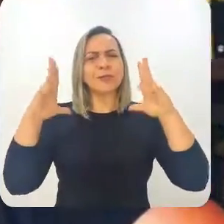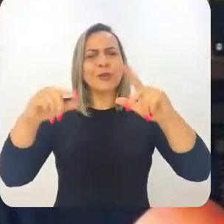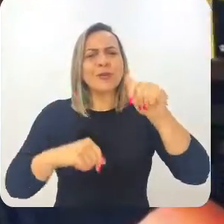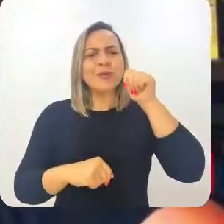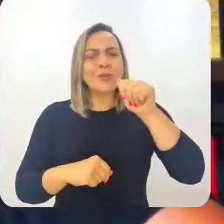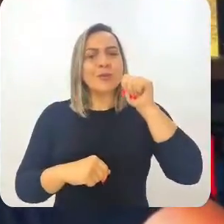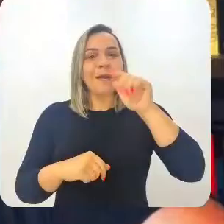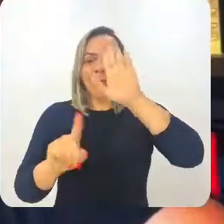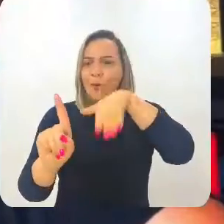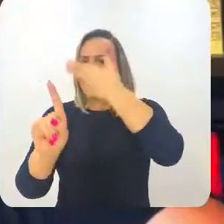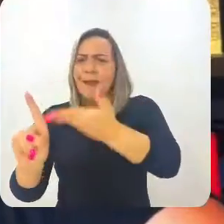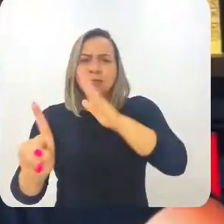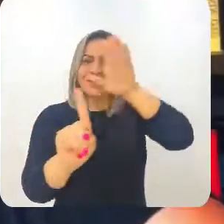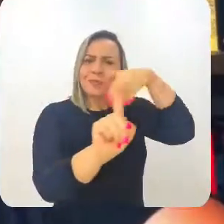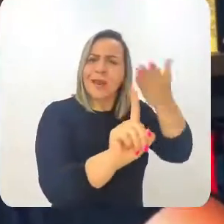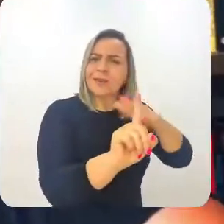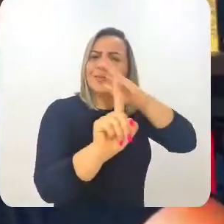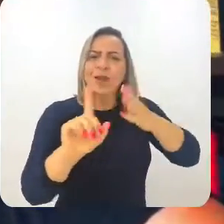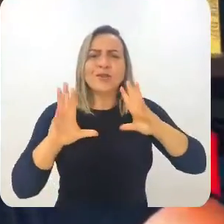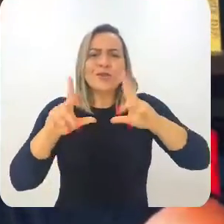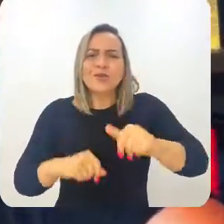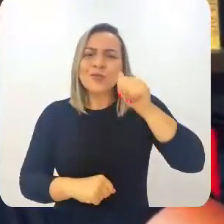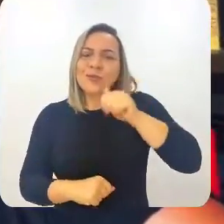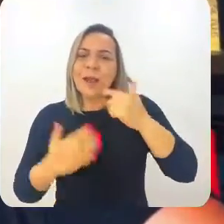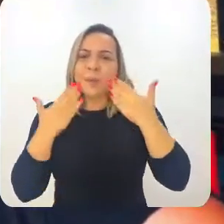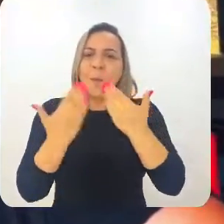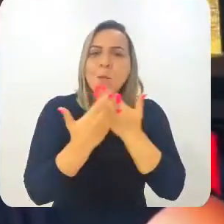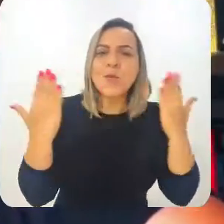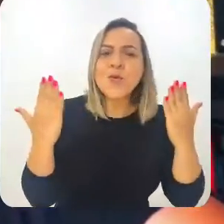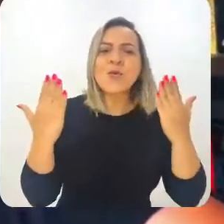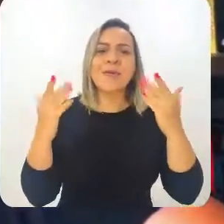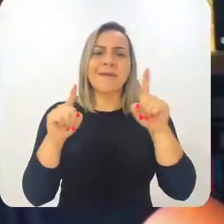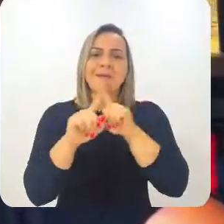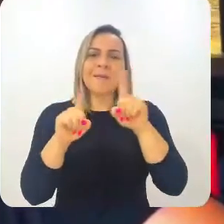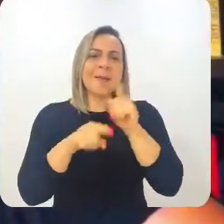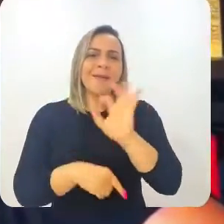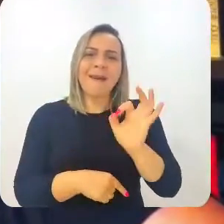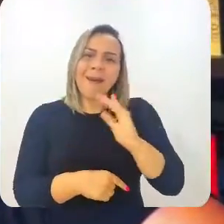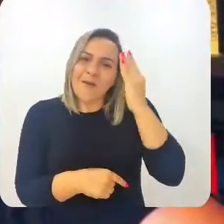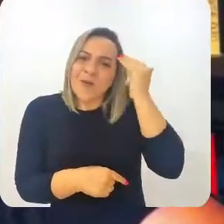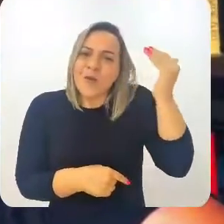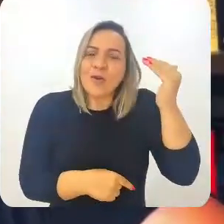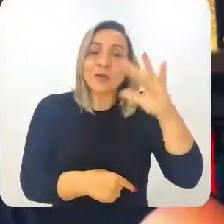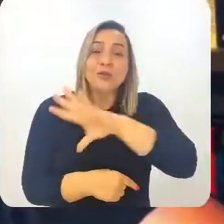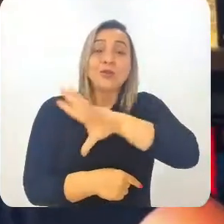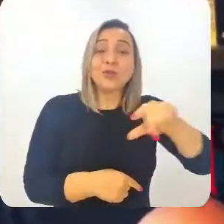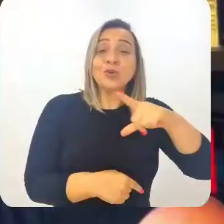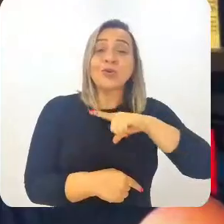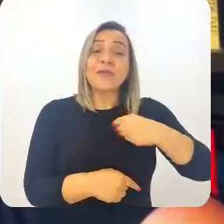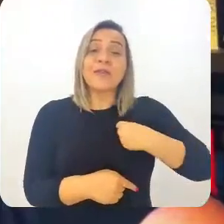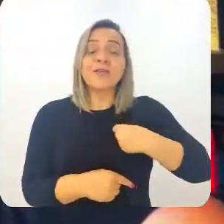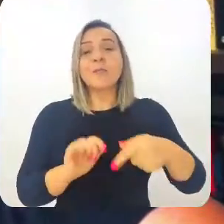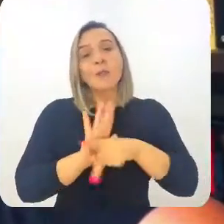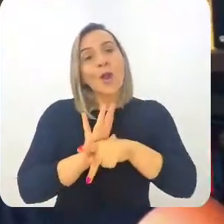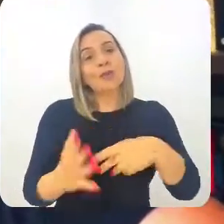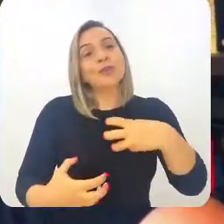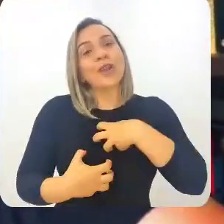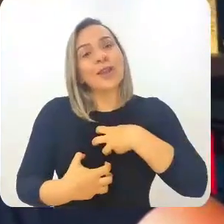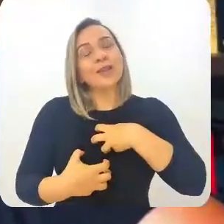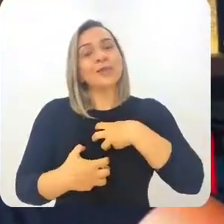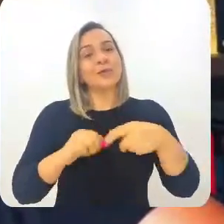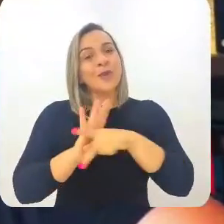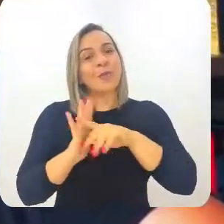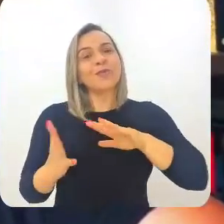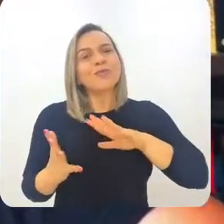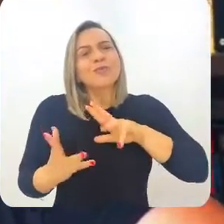fazendo memória a outras mulheres, públicas ou anônimas, que aos seus modos vivem o seu mundo, o seu jeito